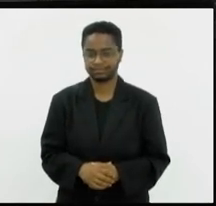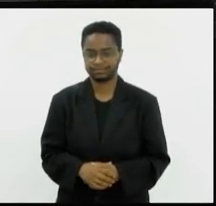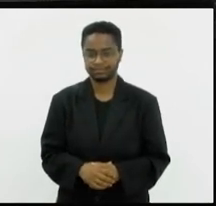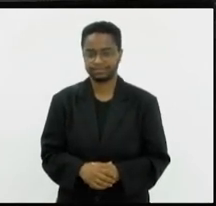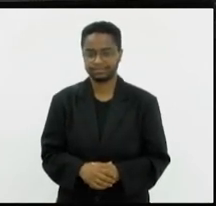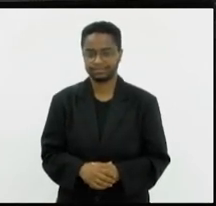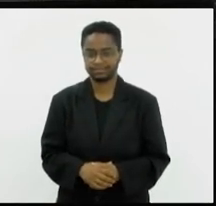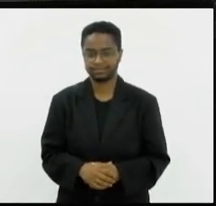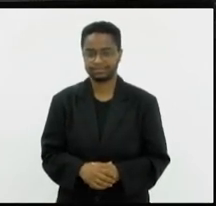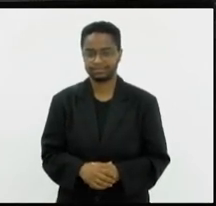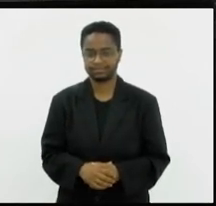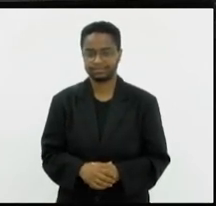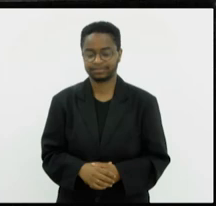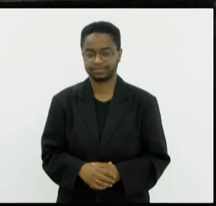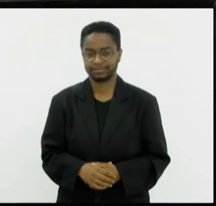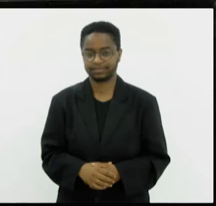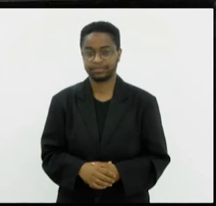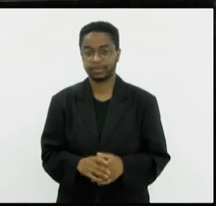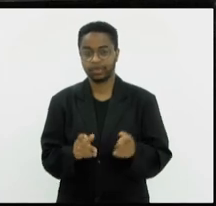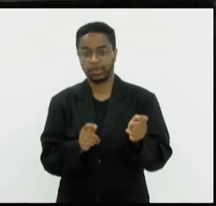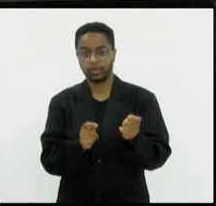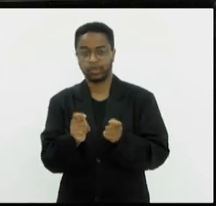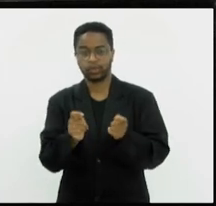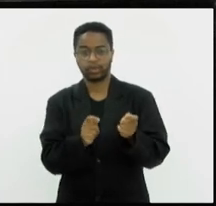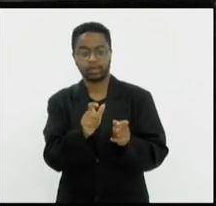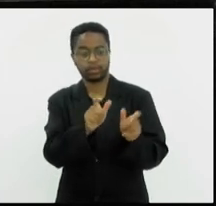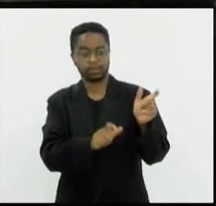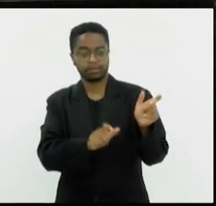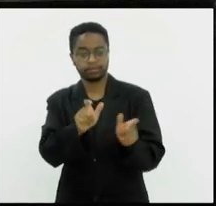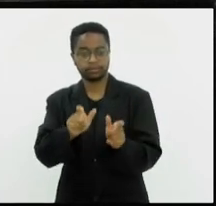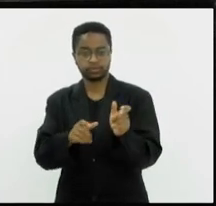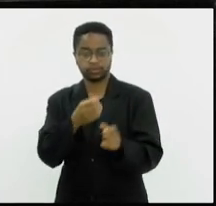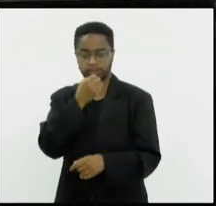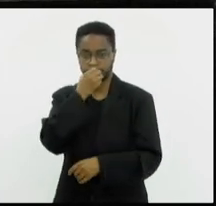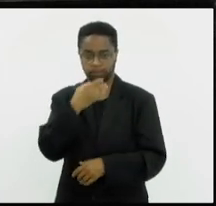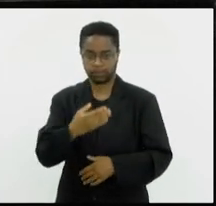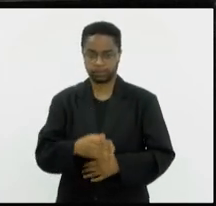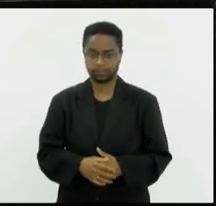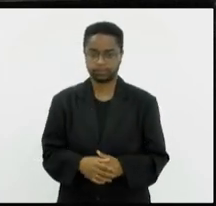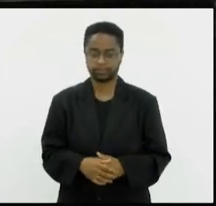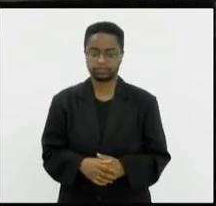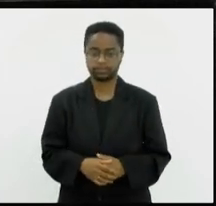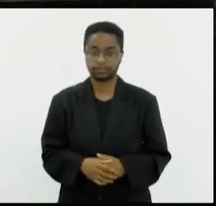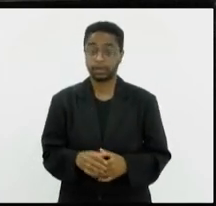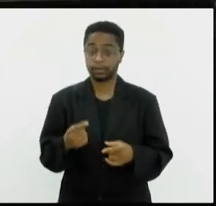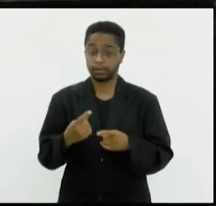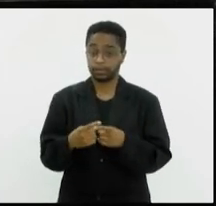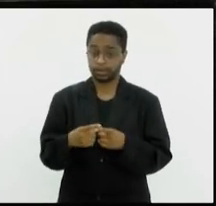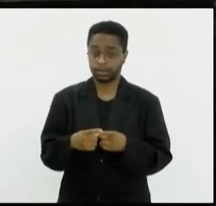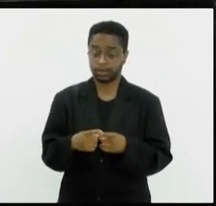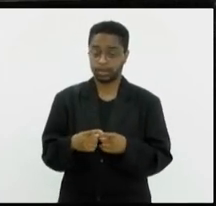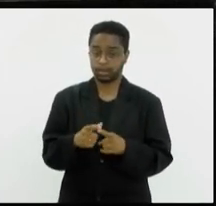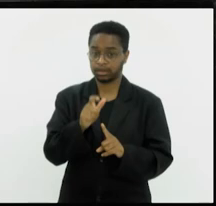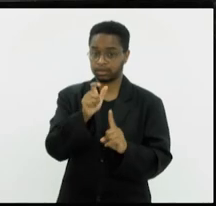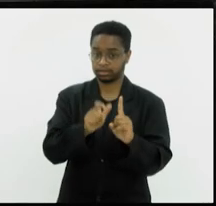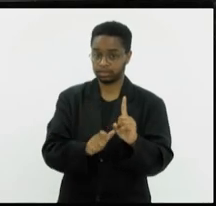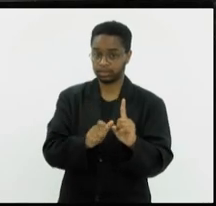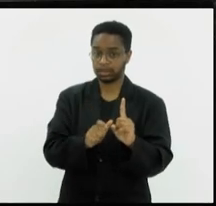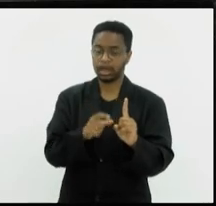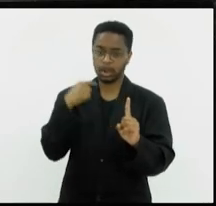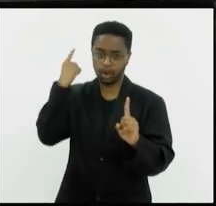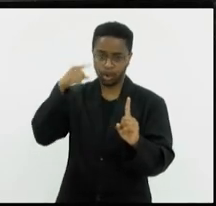que dirigem e guiam os homens de bem ele está absolutamente